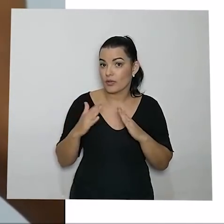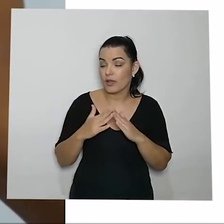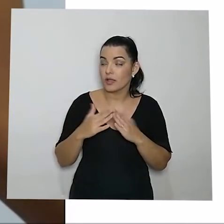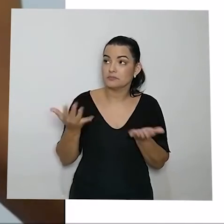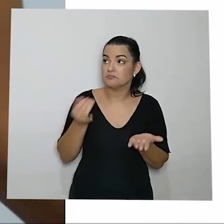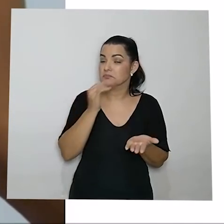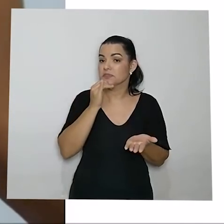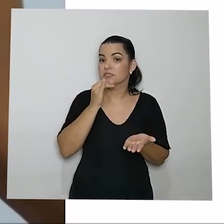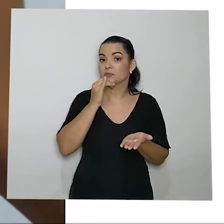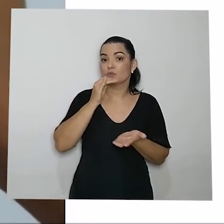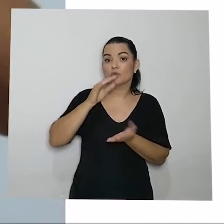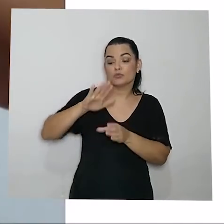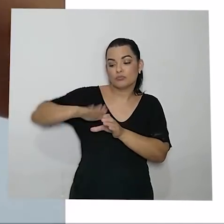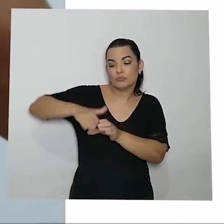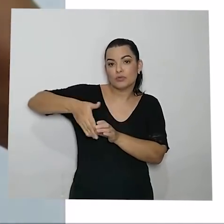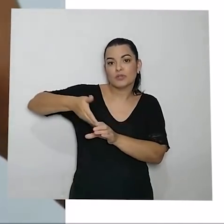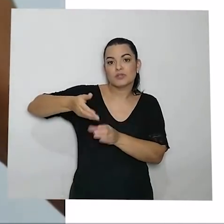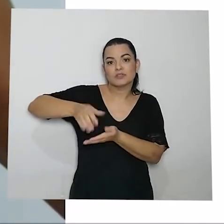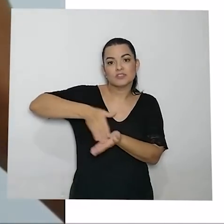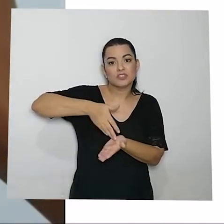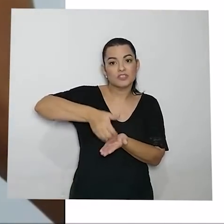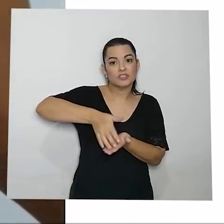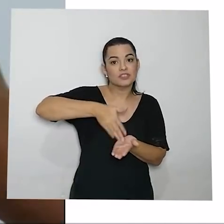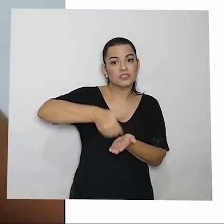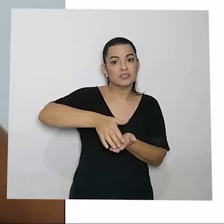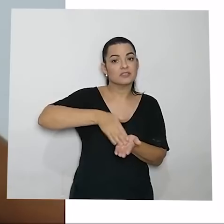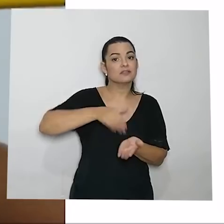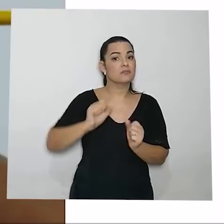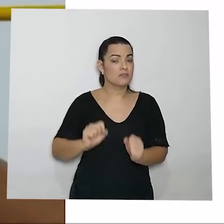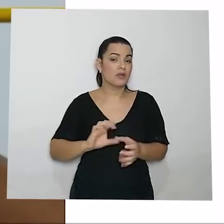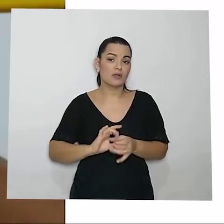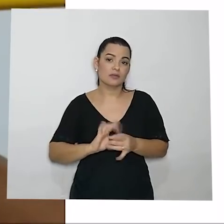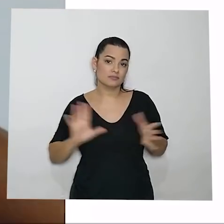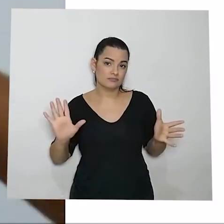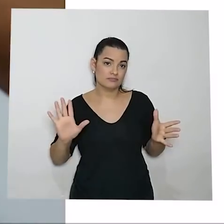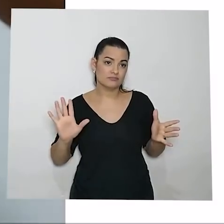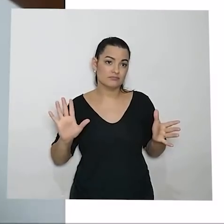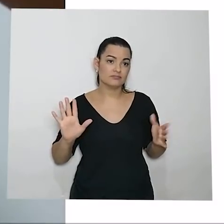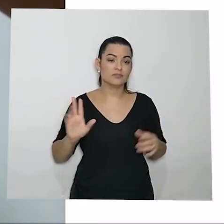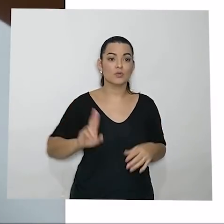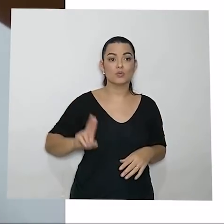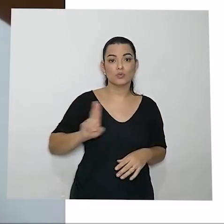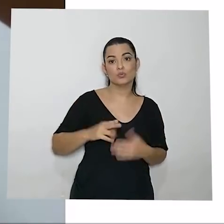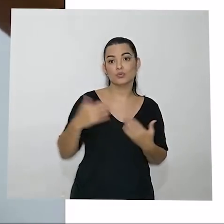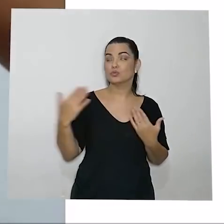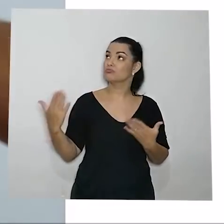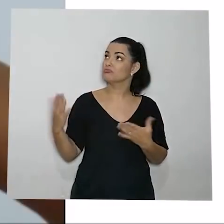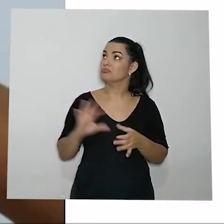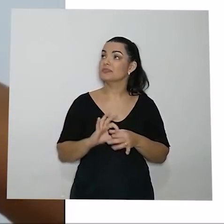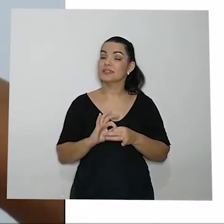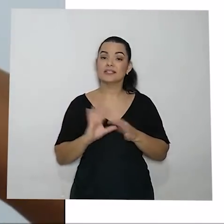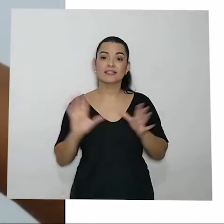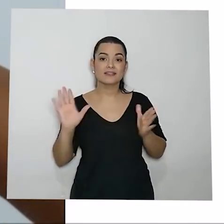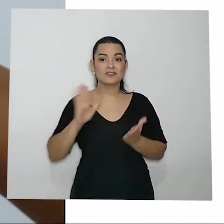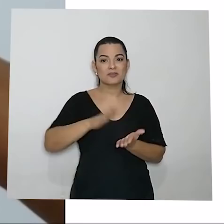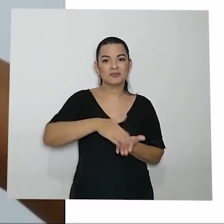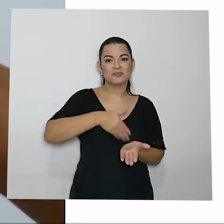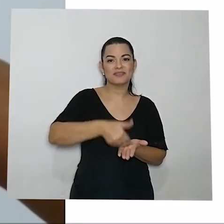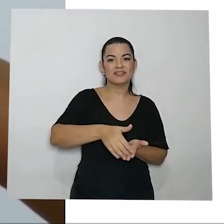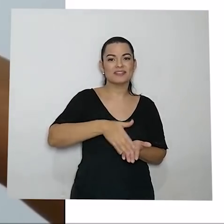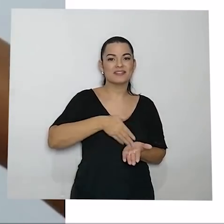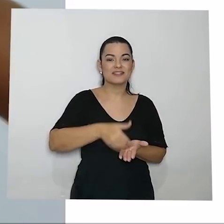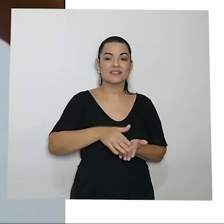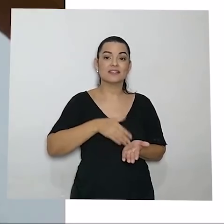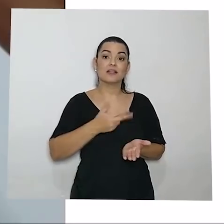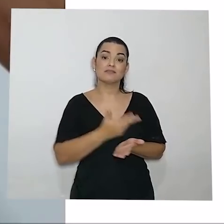casa, tinta de várias cores. Você pode pintar, utilizar a tinta para pintar o